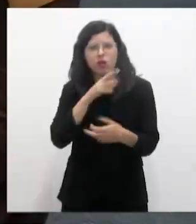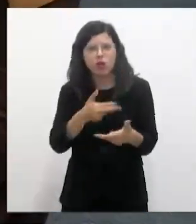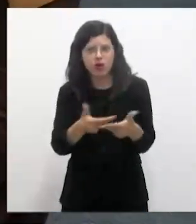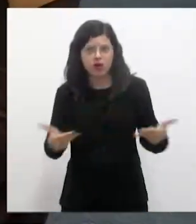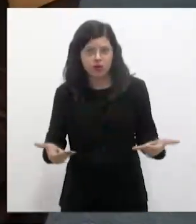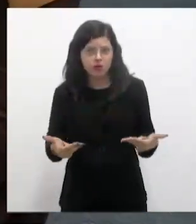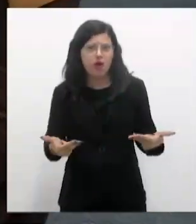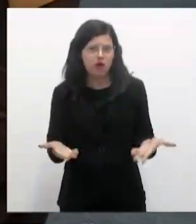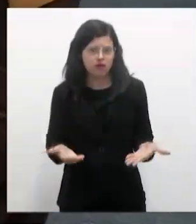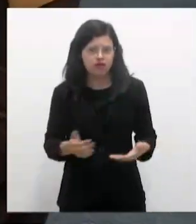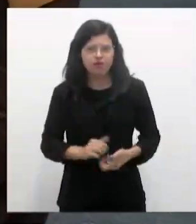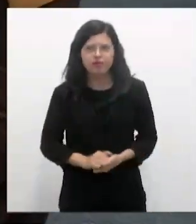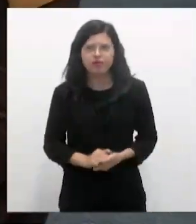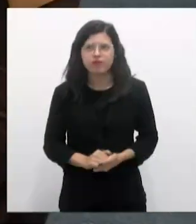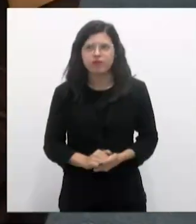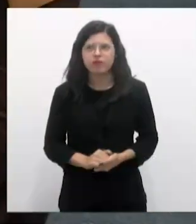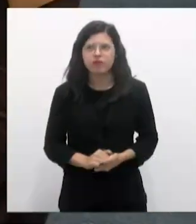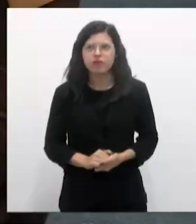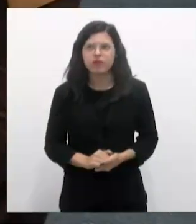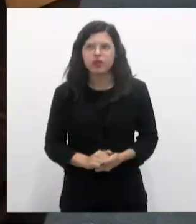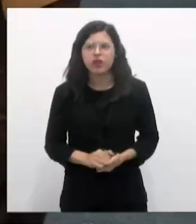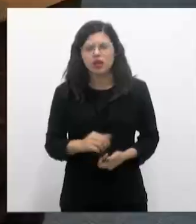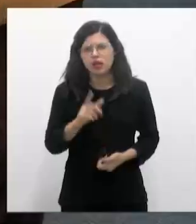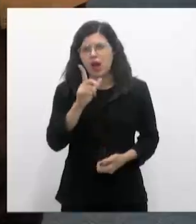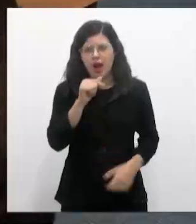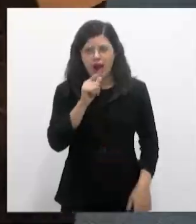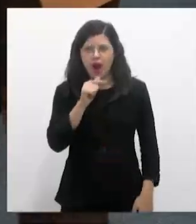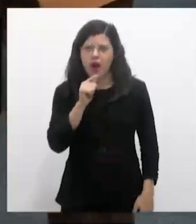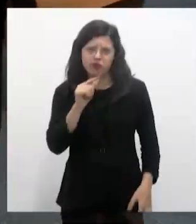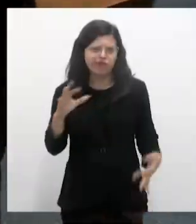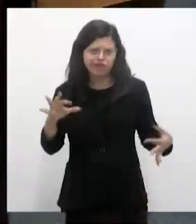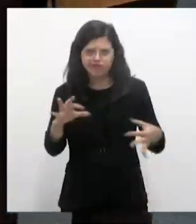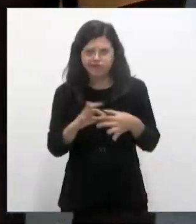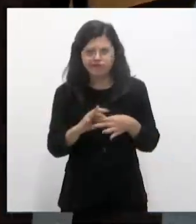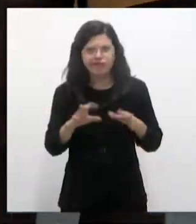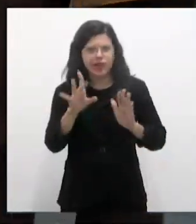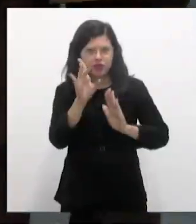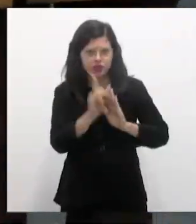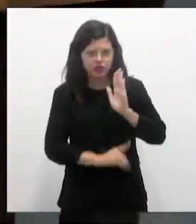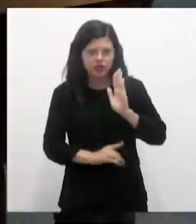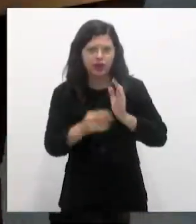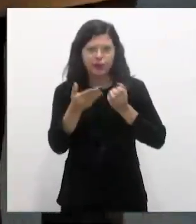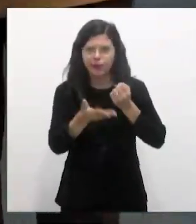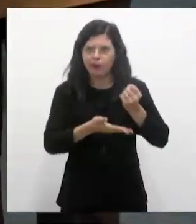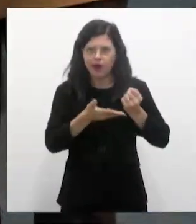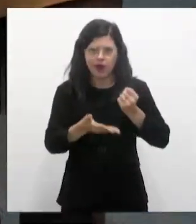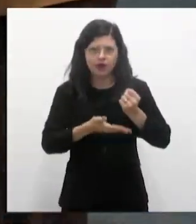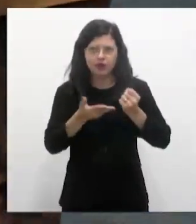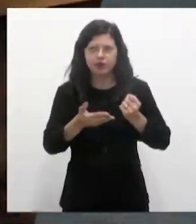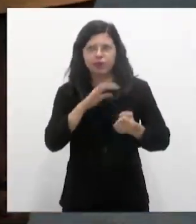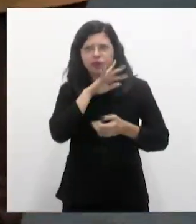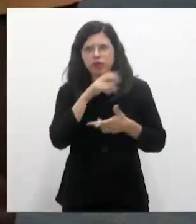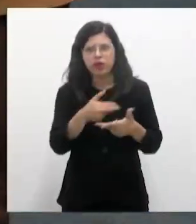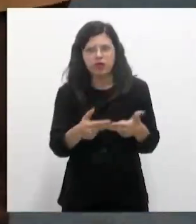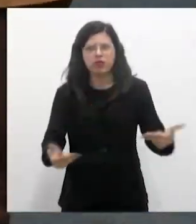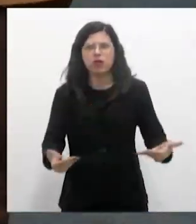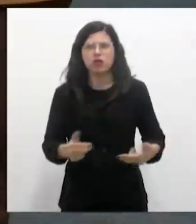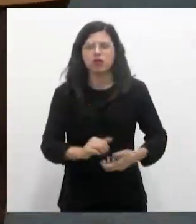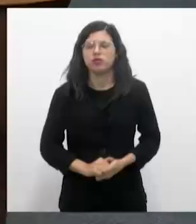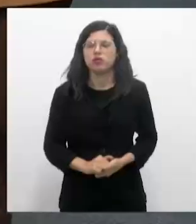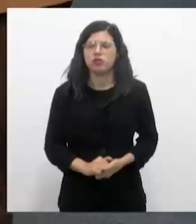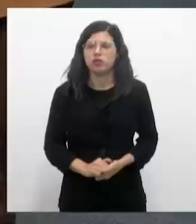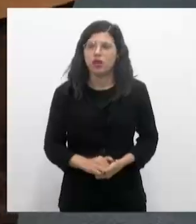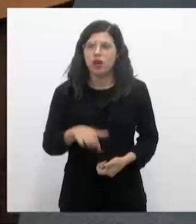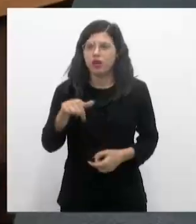porém digna. E a hidratação faz parte desse direito basilar aos nossos animais. Diga-se de passagem que